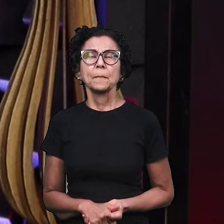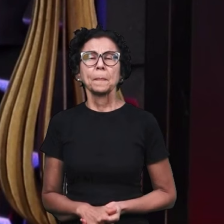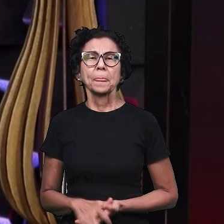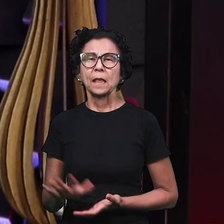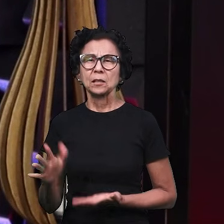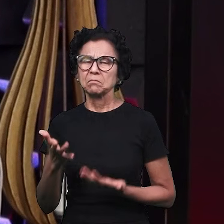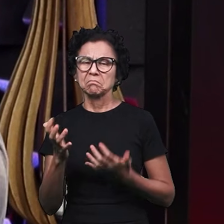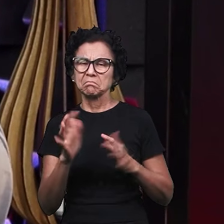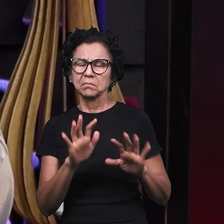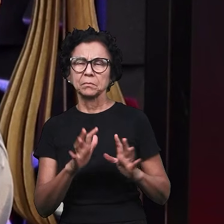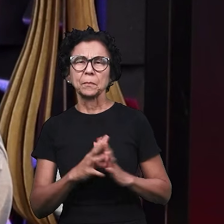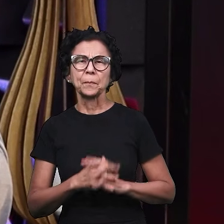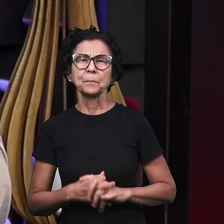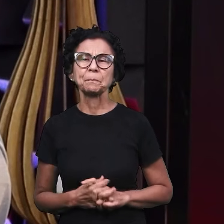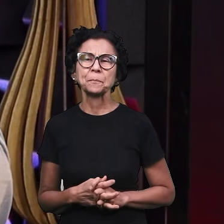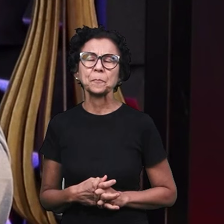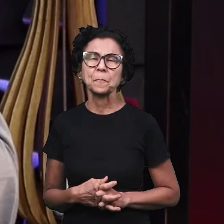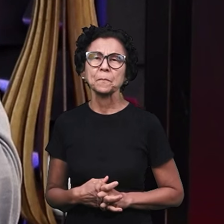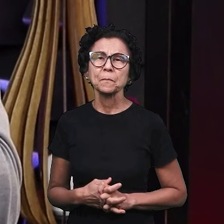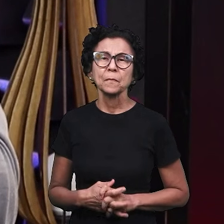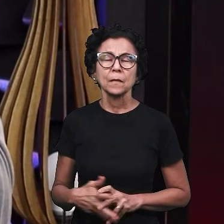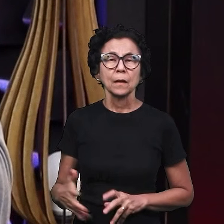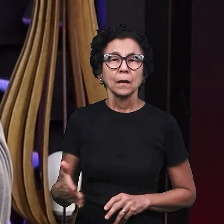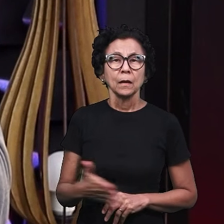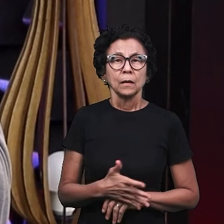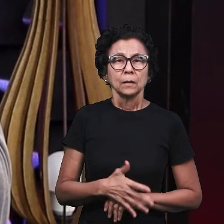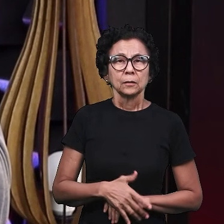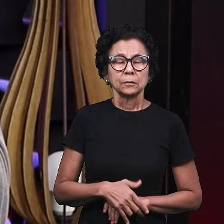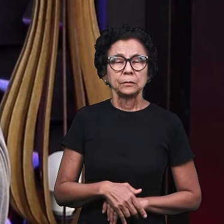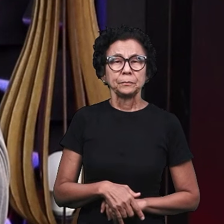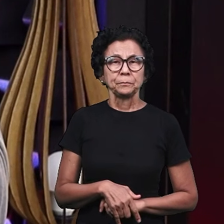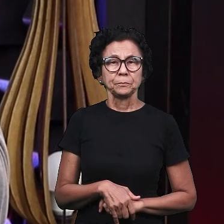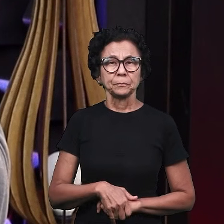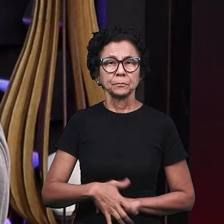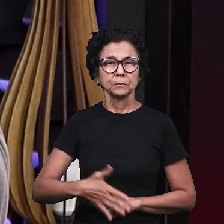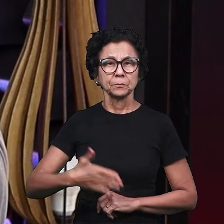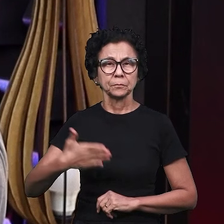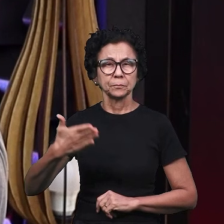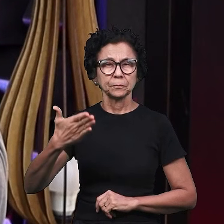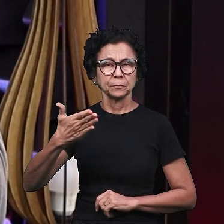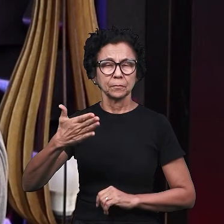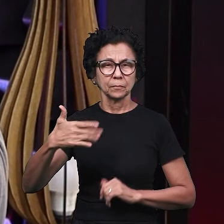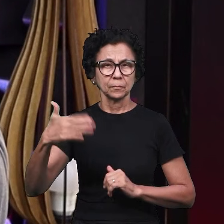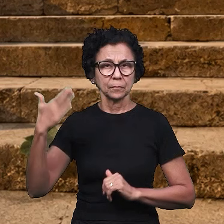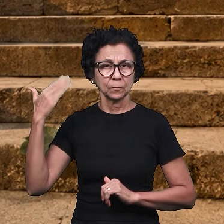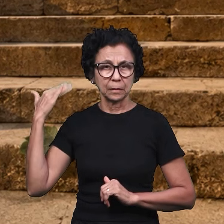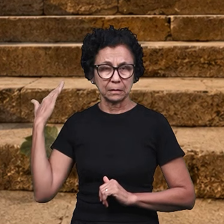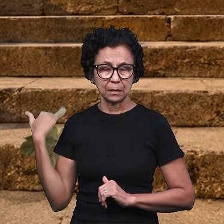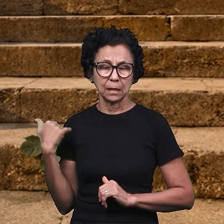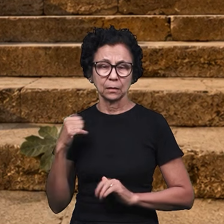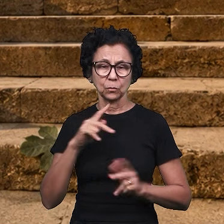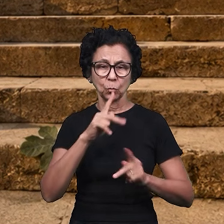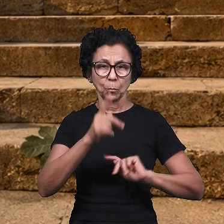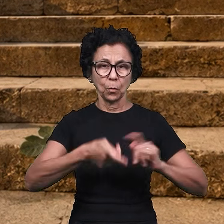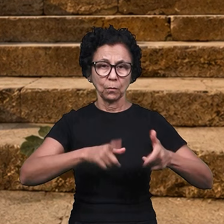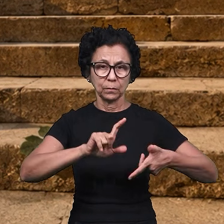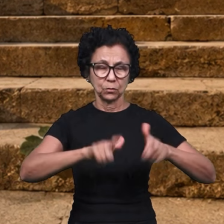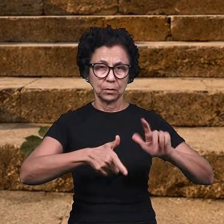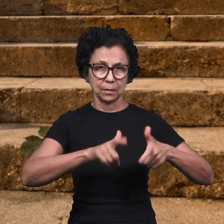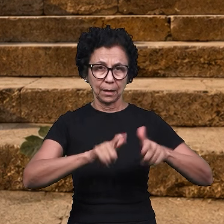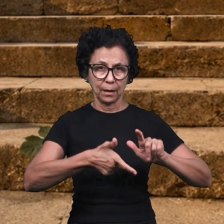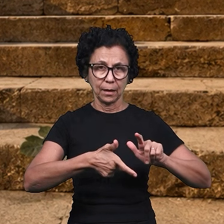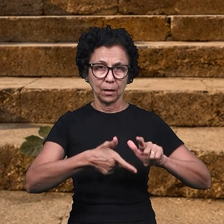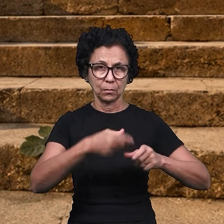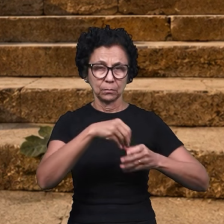respeito de Israel, desde o deserto, nós vamos ver um desejo do Senhor a respeito naquele momento